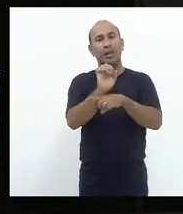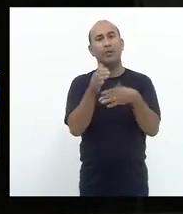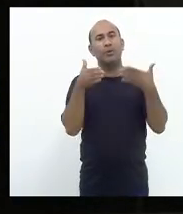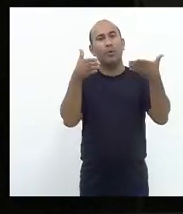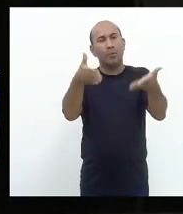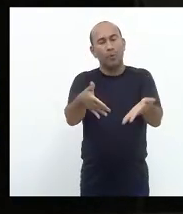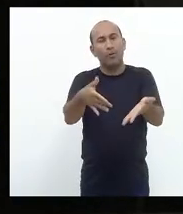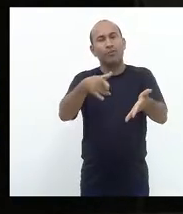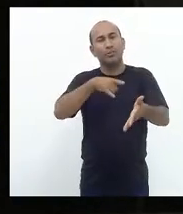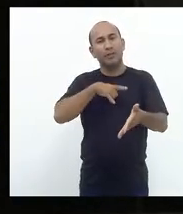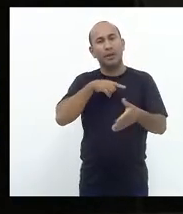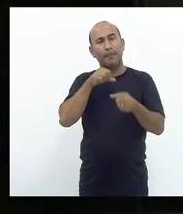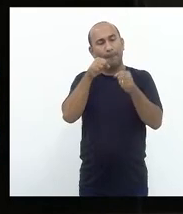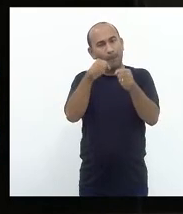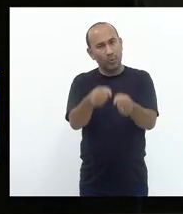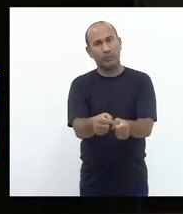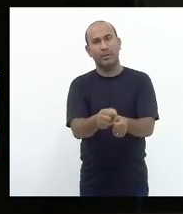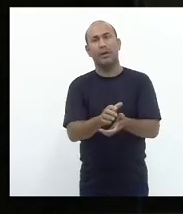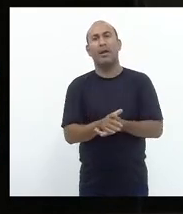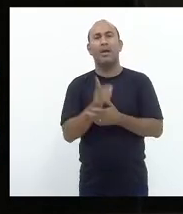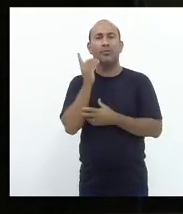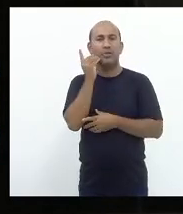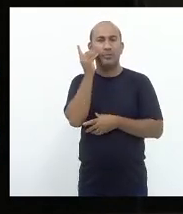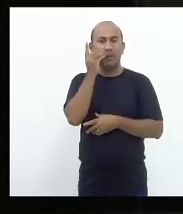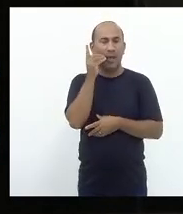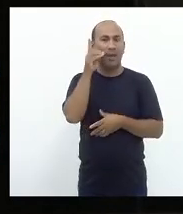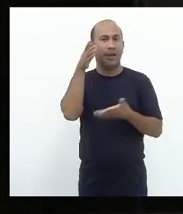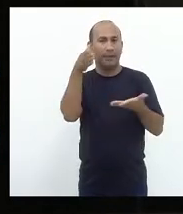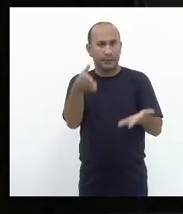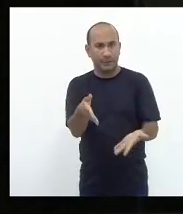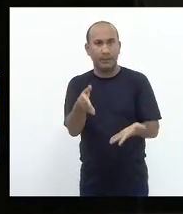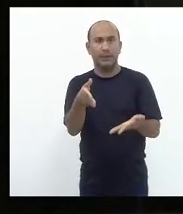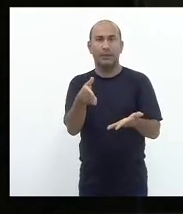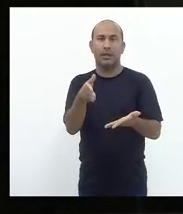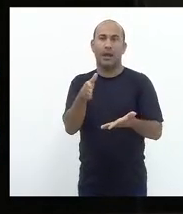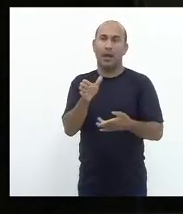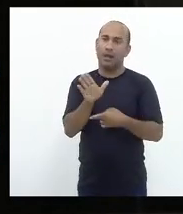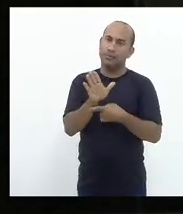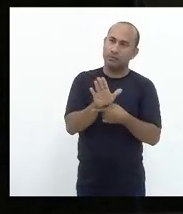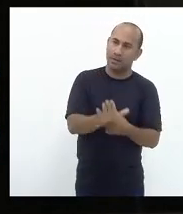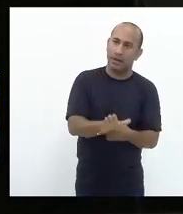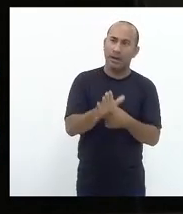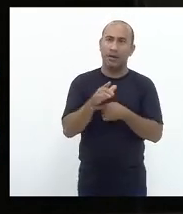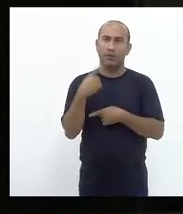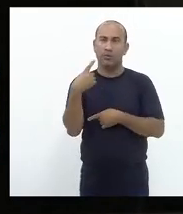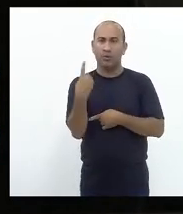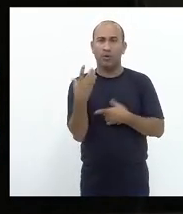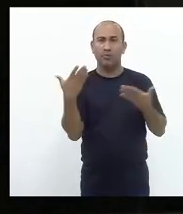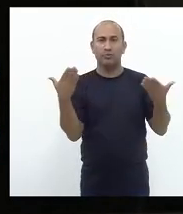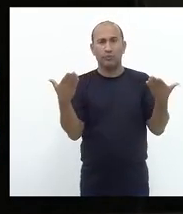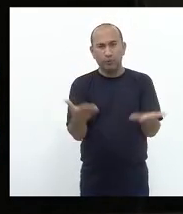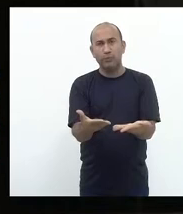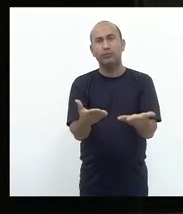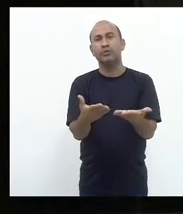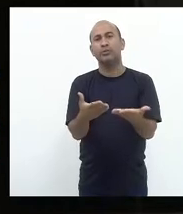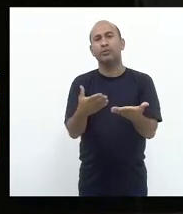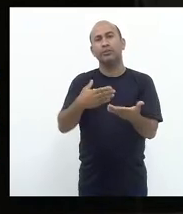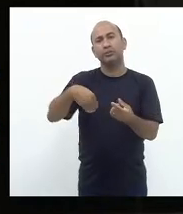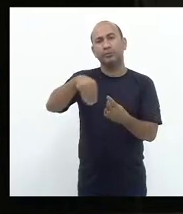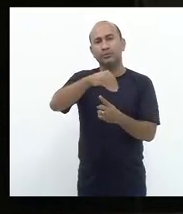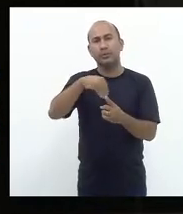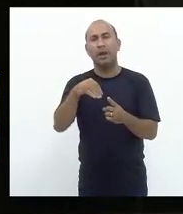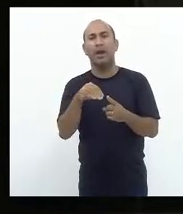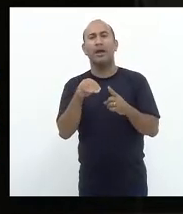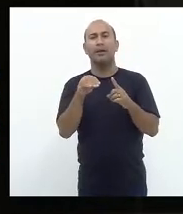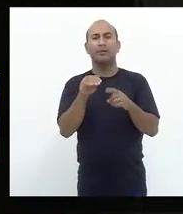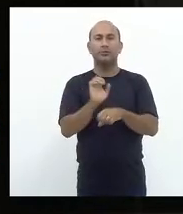ter essa condição, deputado. Os parlamentares que aqui apoiaram, somos participativos hoje do Estado estar recebendo